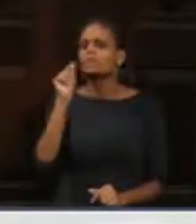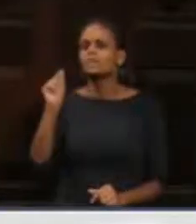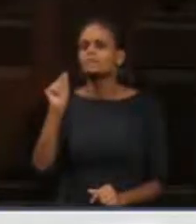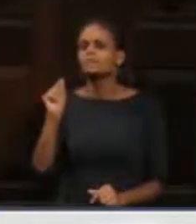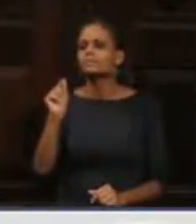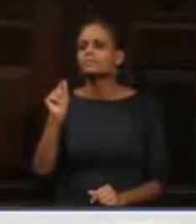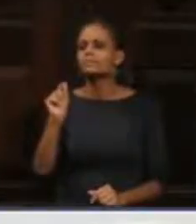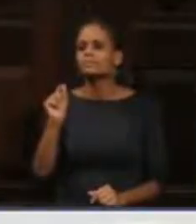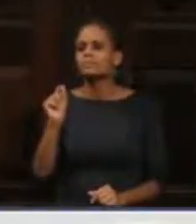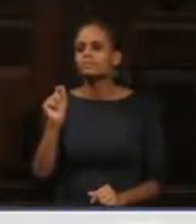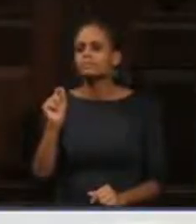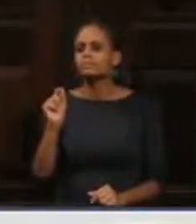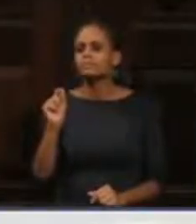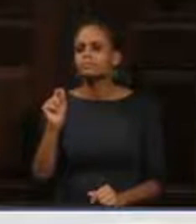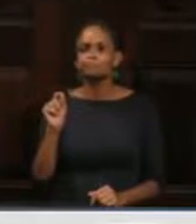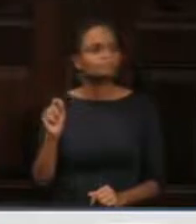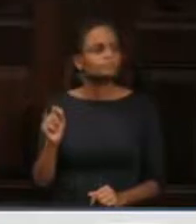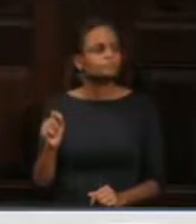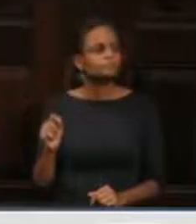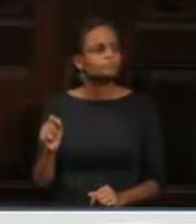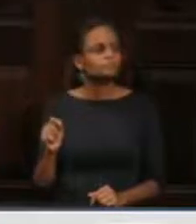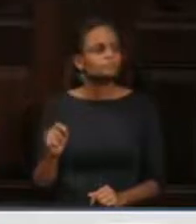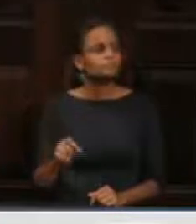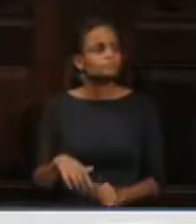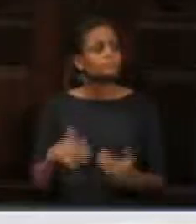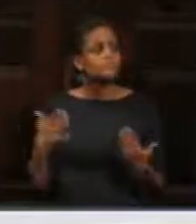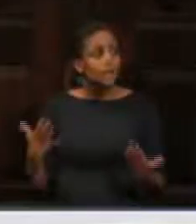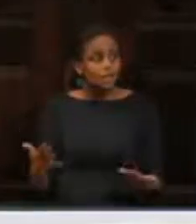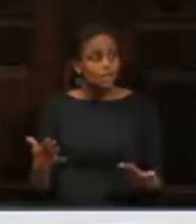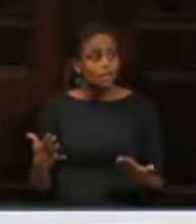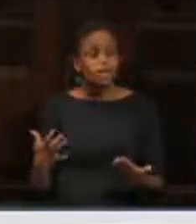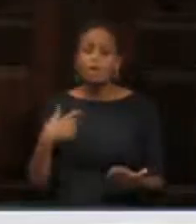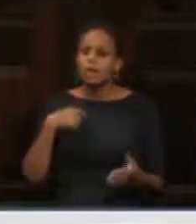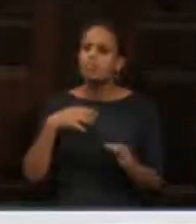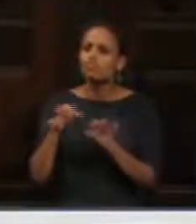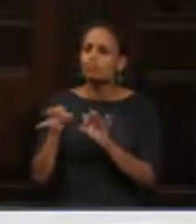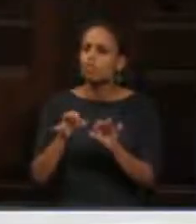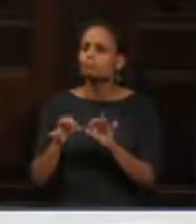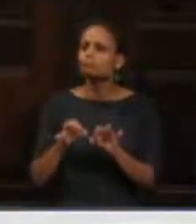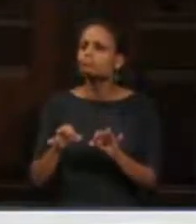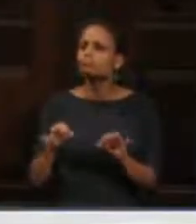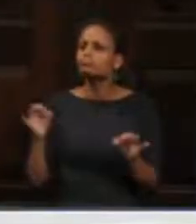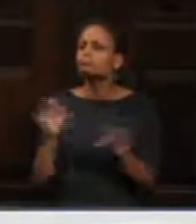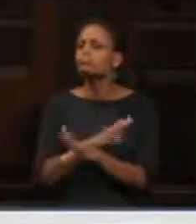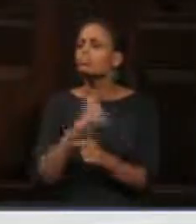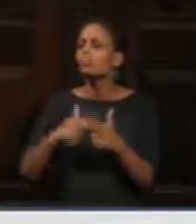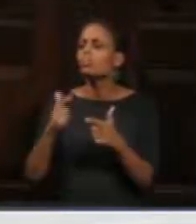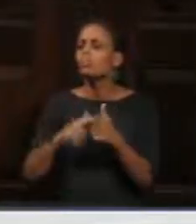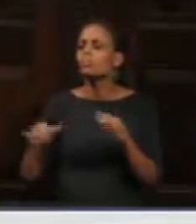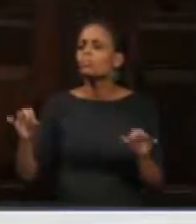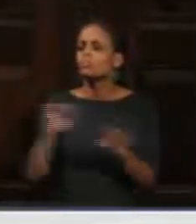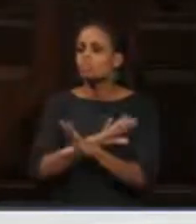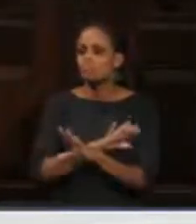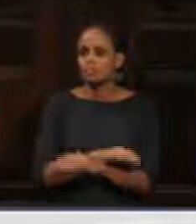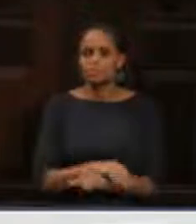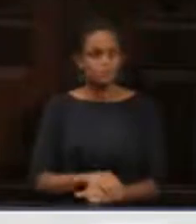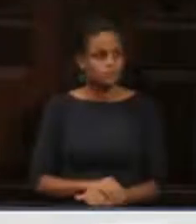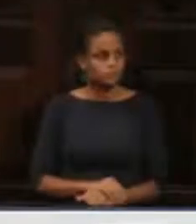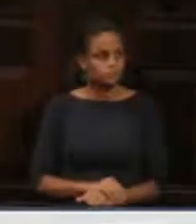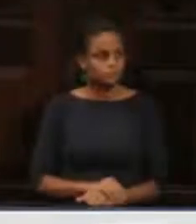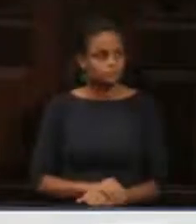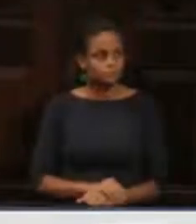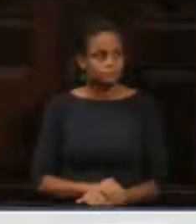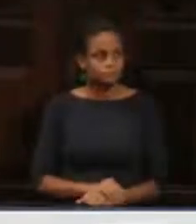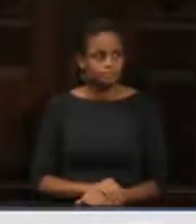sim, eu vou tomar, deputado Anderson, as medidas cabíveis. Porque ele não infringiu somente